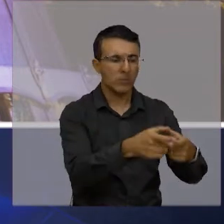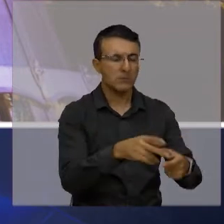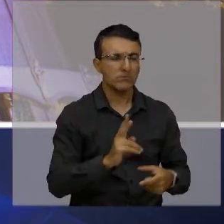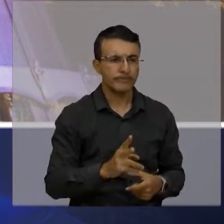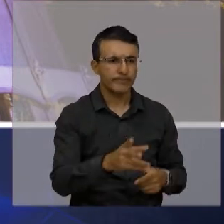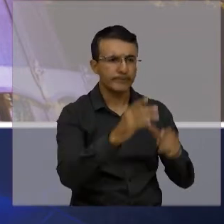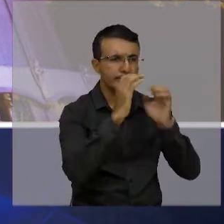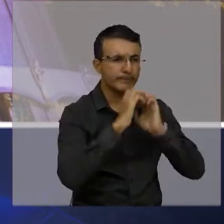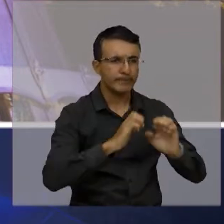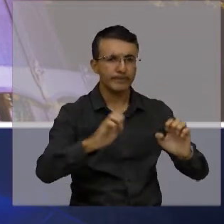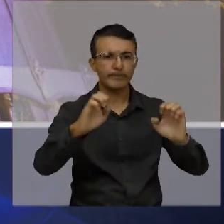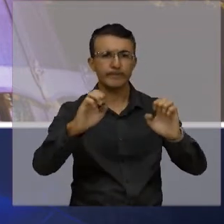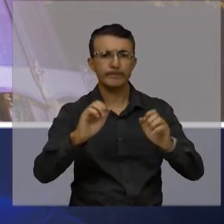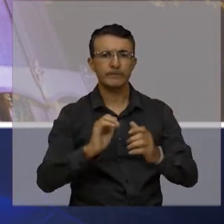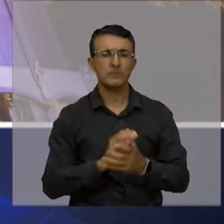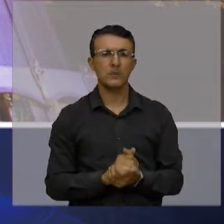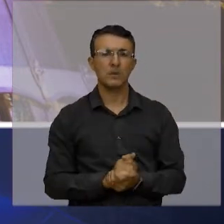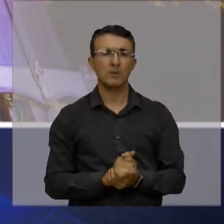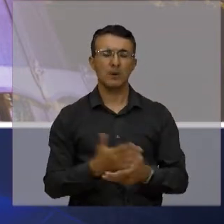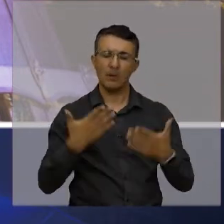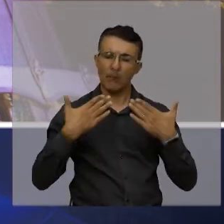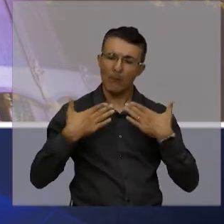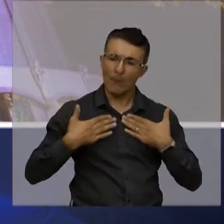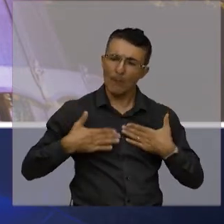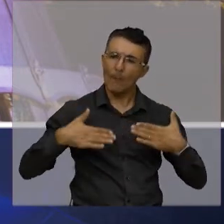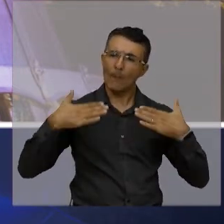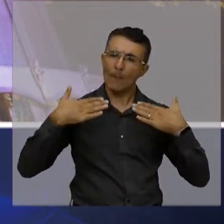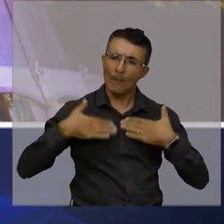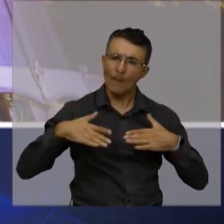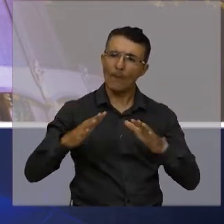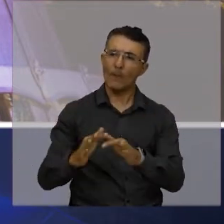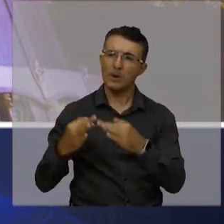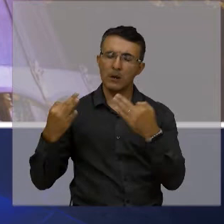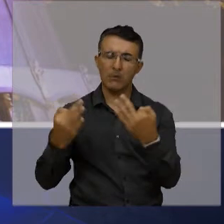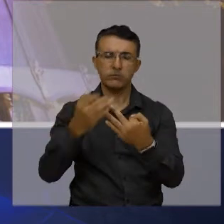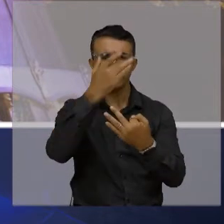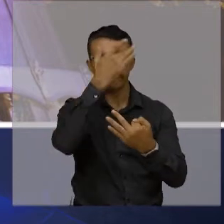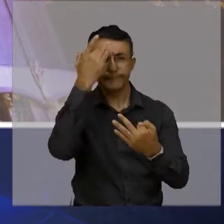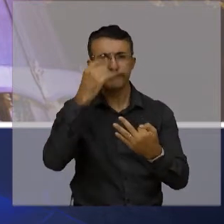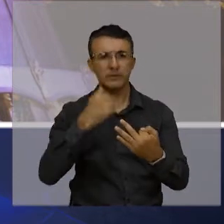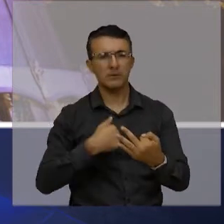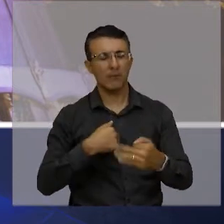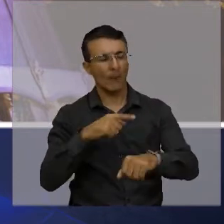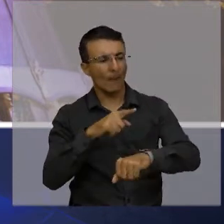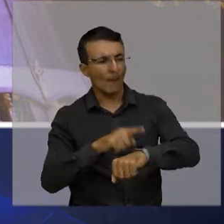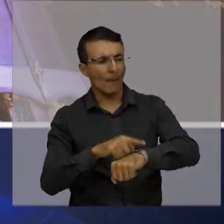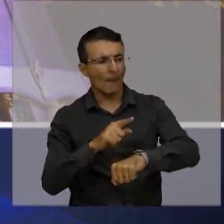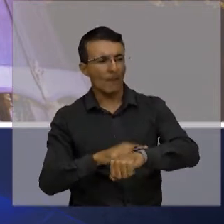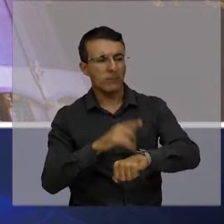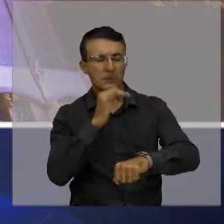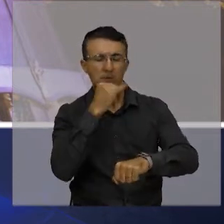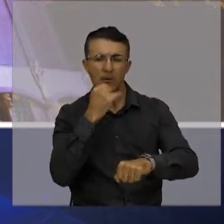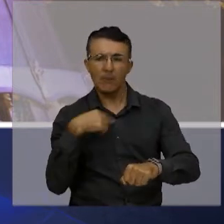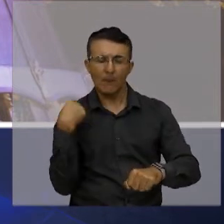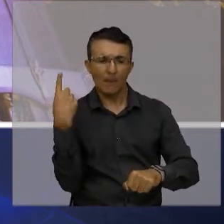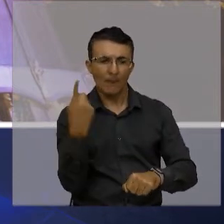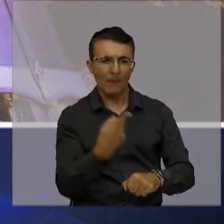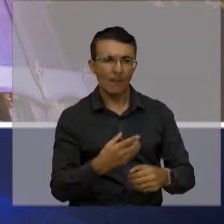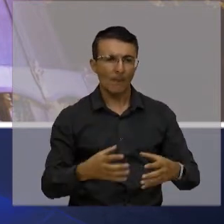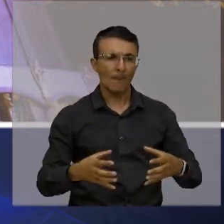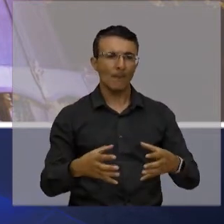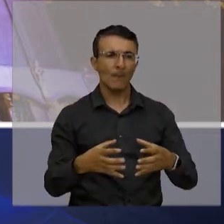também foi um momento muito triste para a nossa comunidade, e eu queria deixar aqui também a